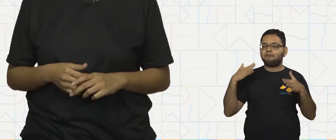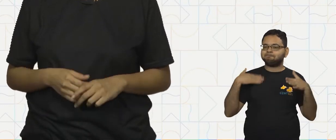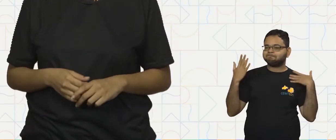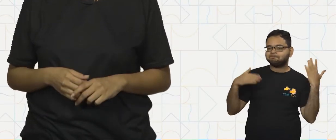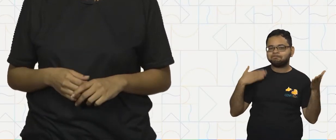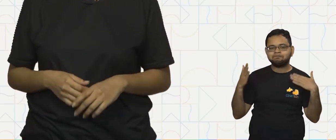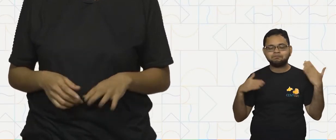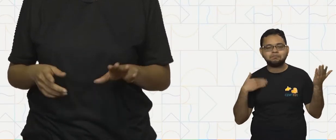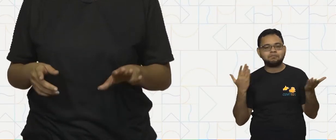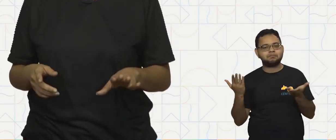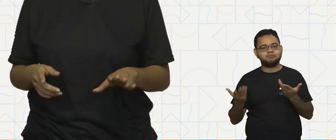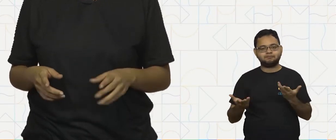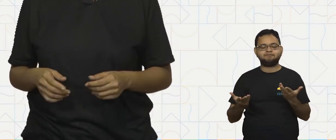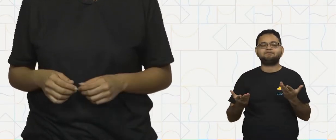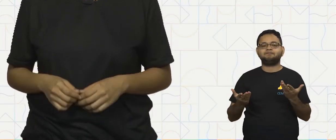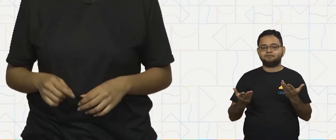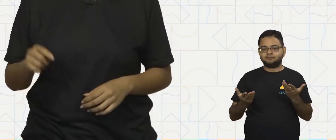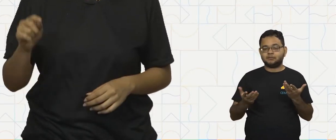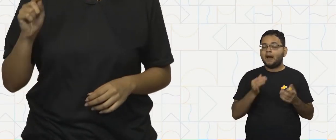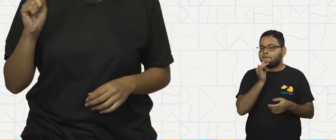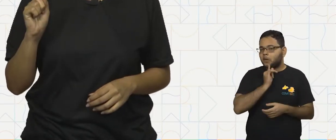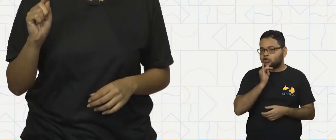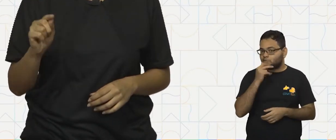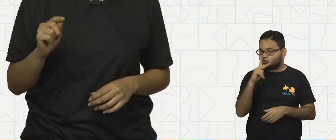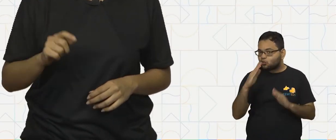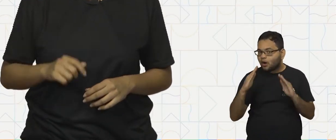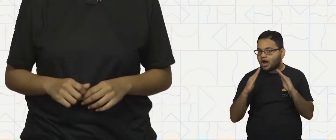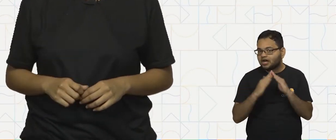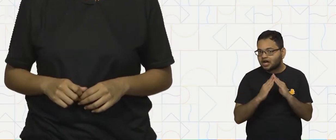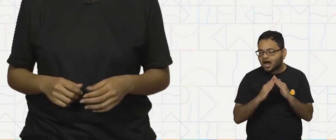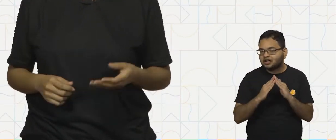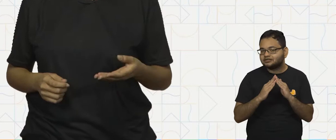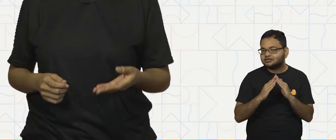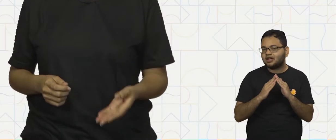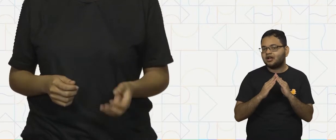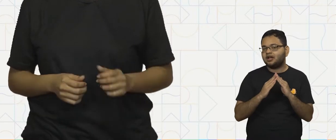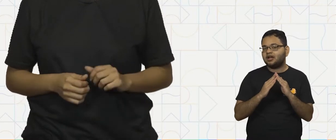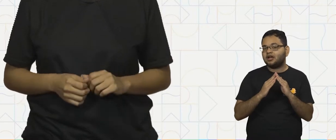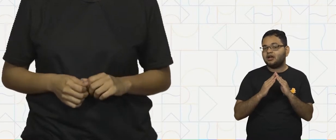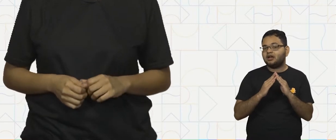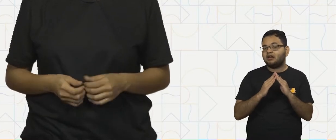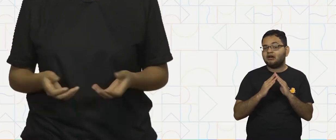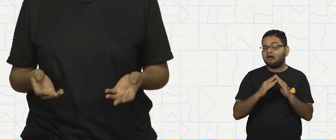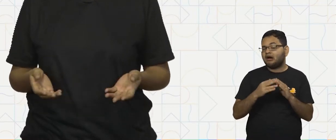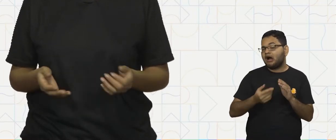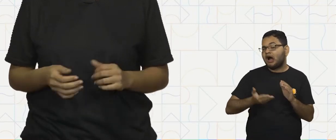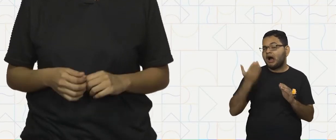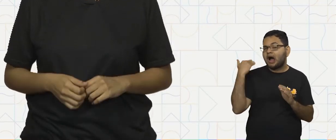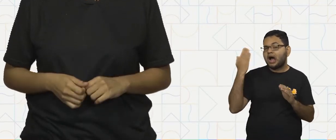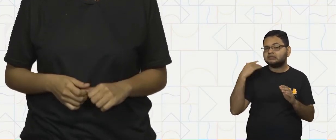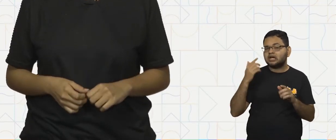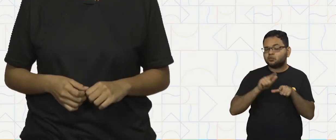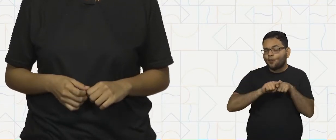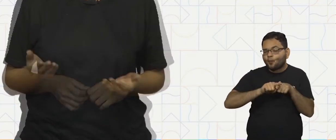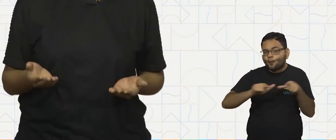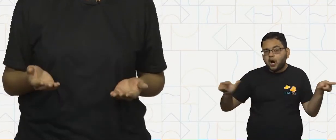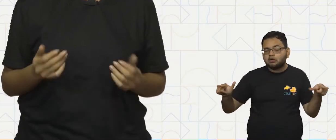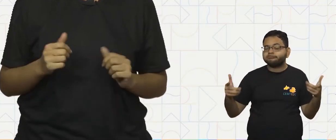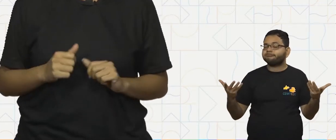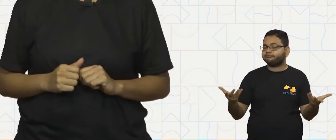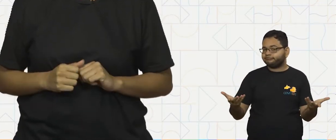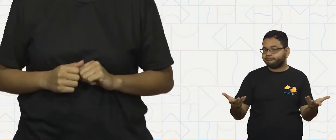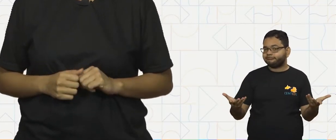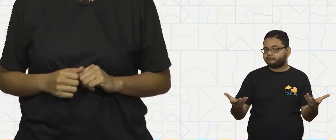momentos de lazer. Até mesmo onde é a sua casa, antigamente poderia ser apenas um terreno vazio.